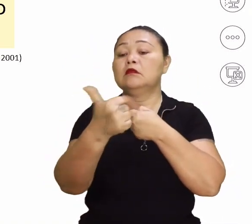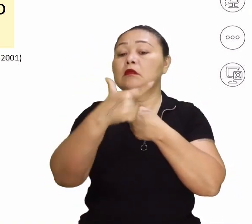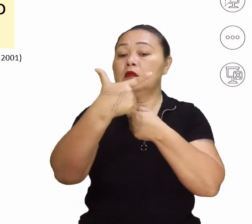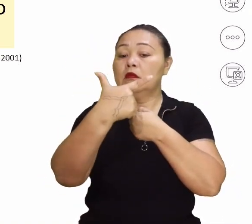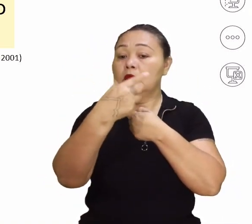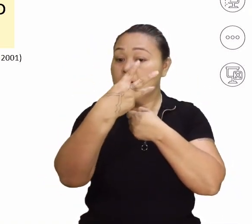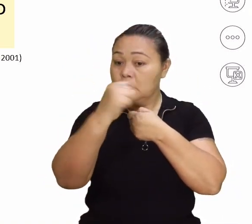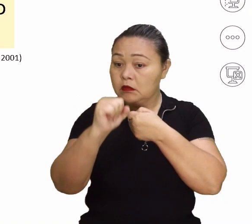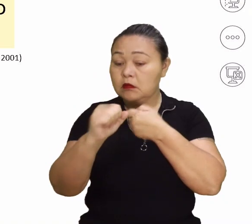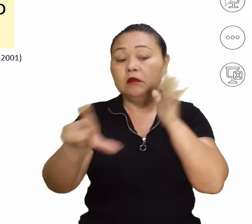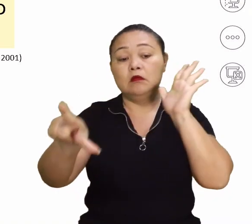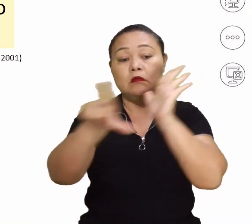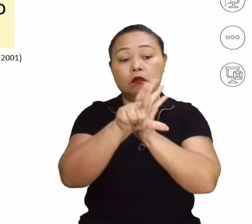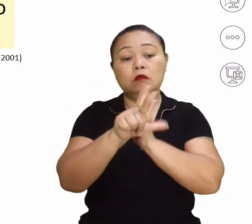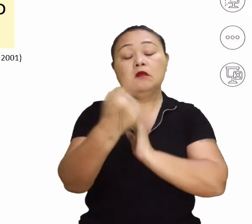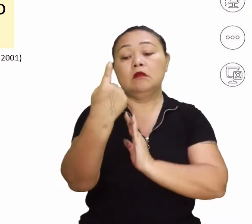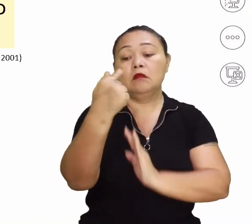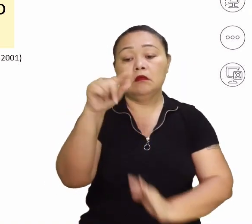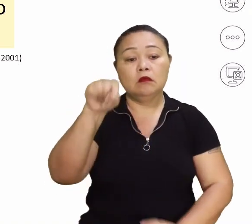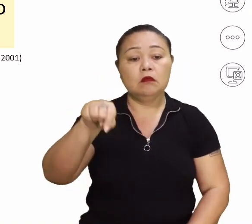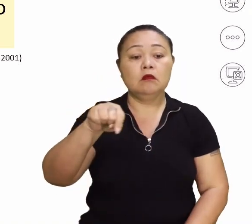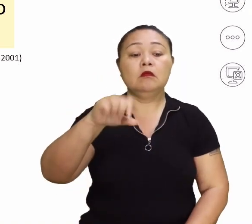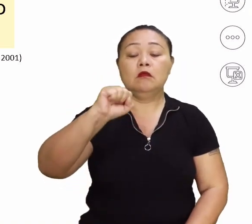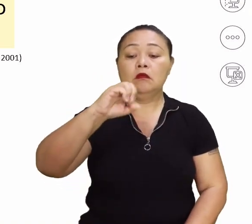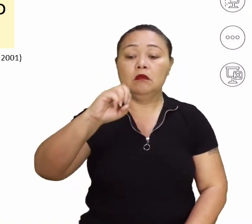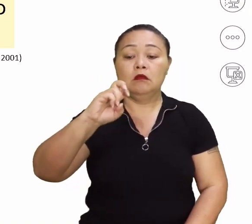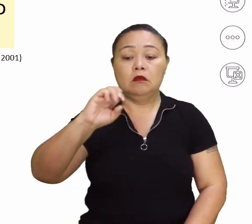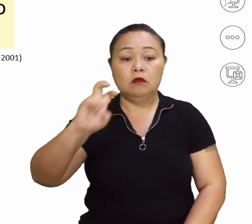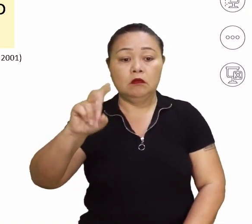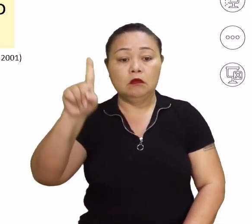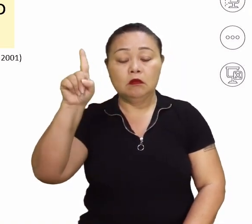7.805 de 1989